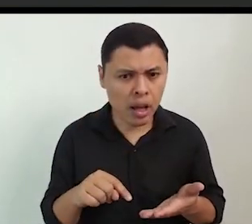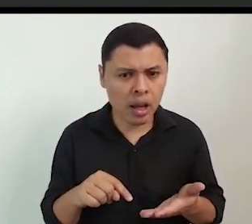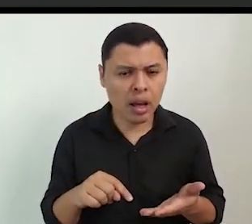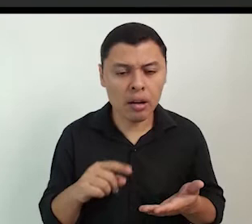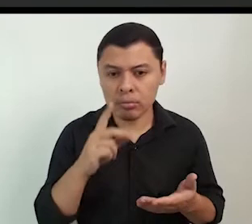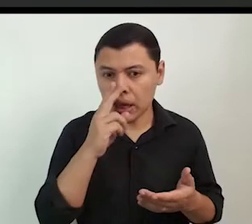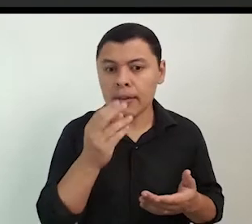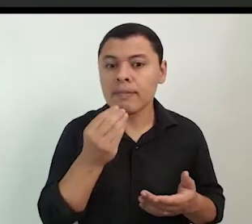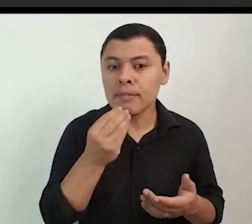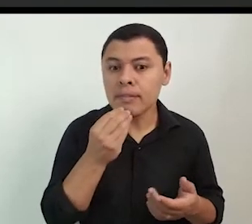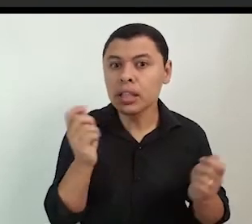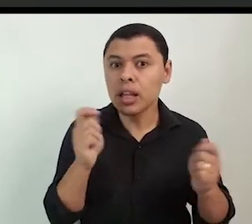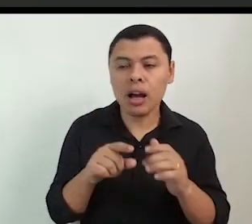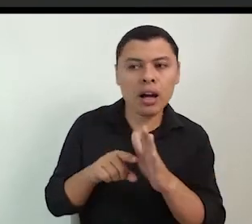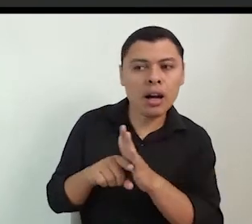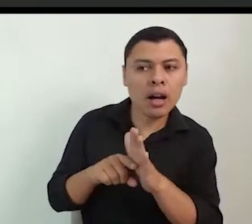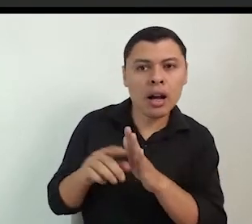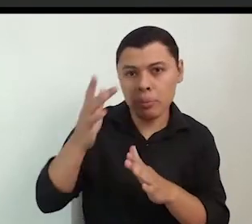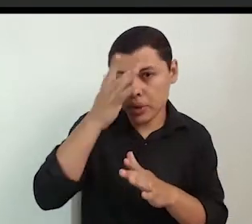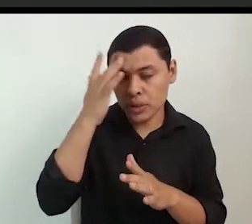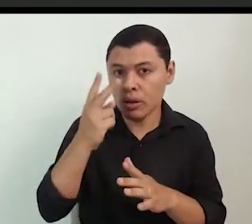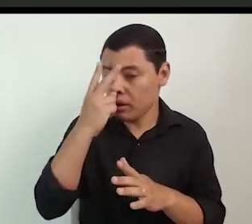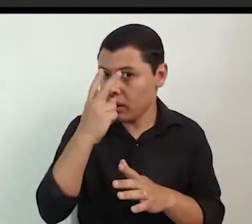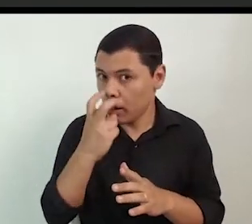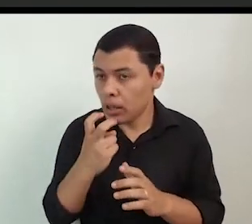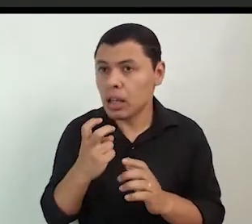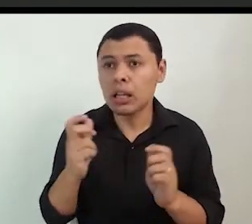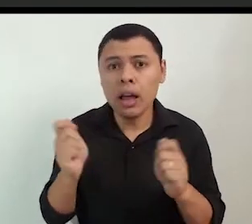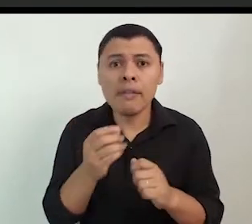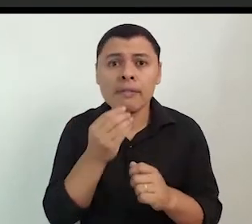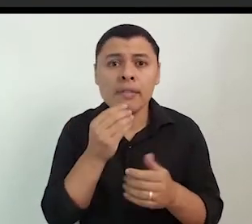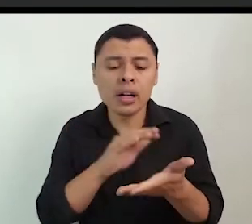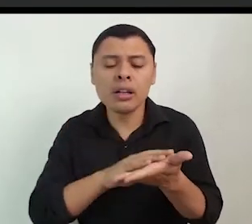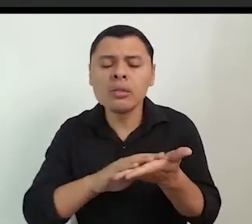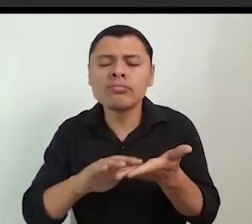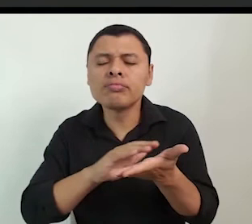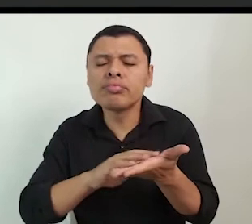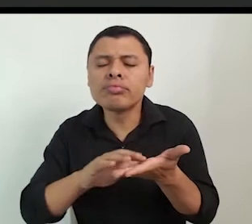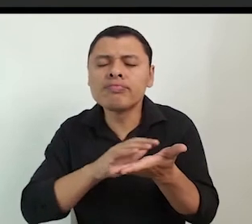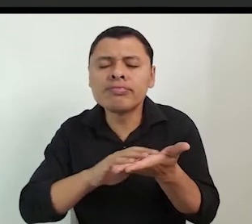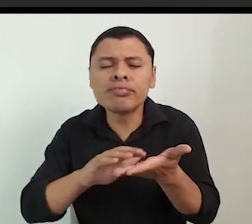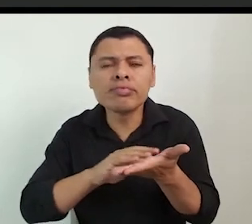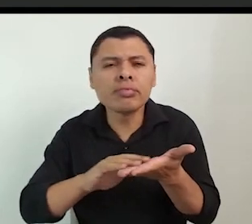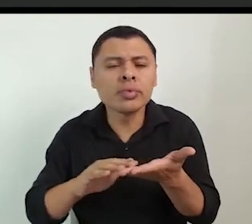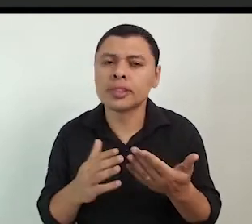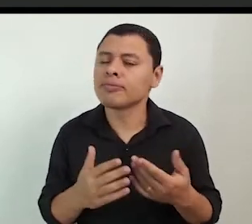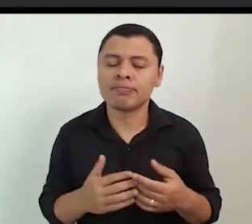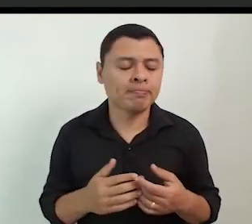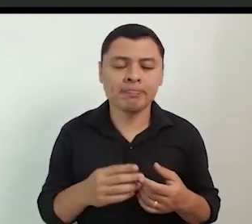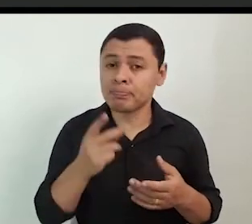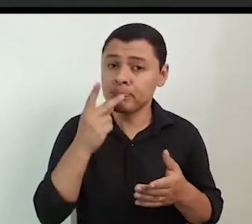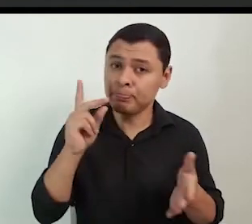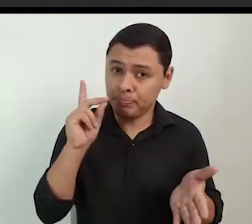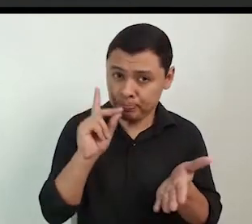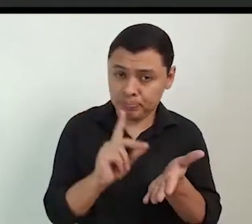de avaliar a pessoa com deficiência visual num processo seletivo? A verdade, Paloma, é que nós,